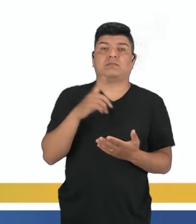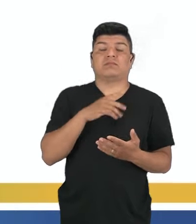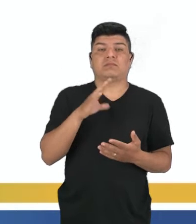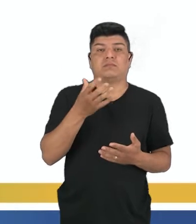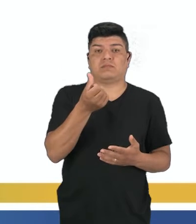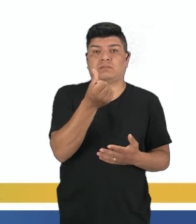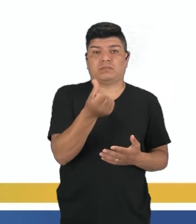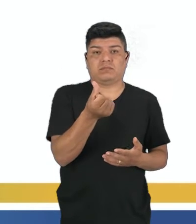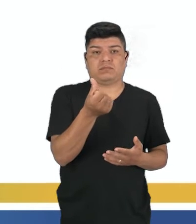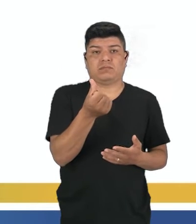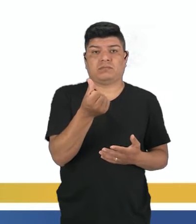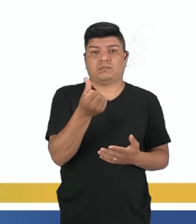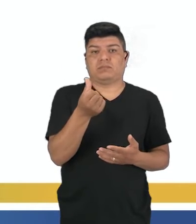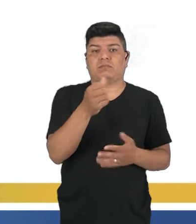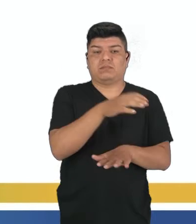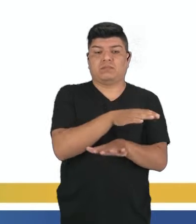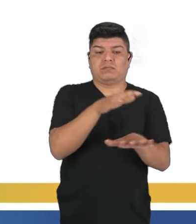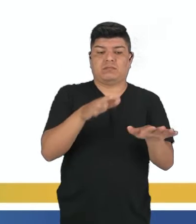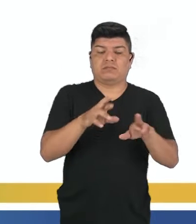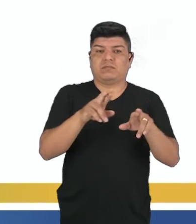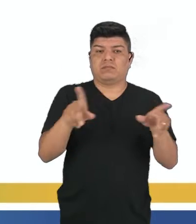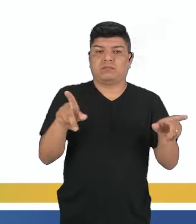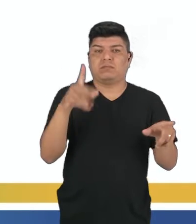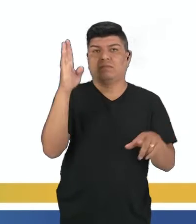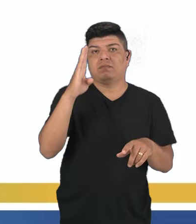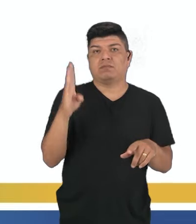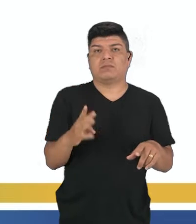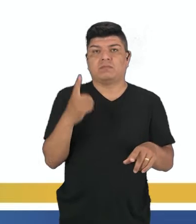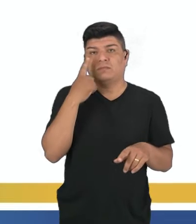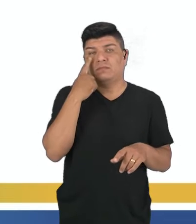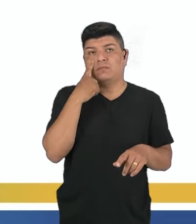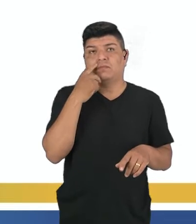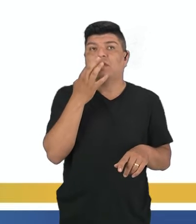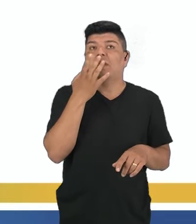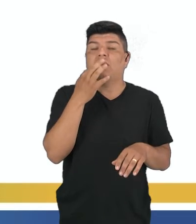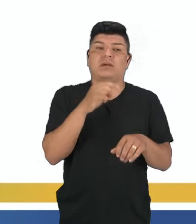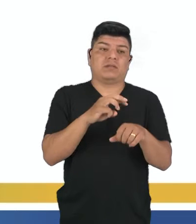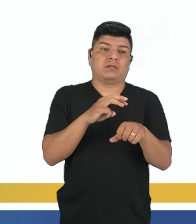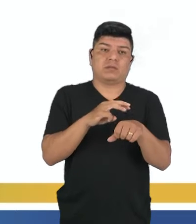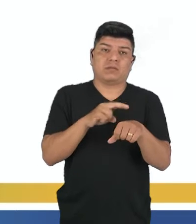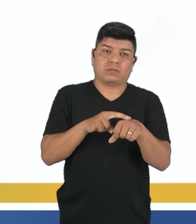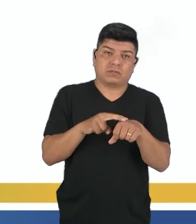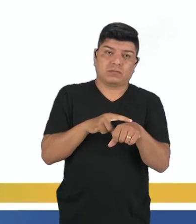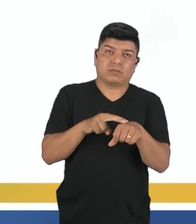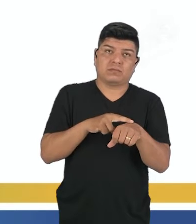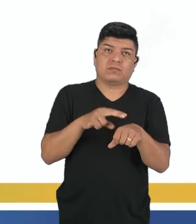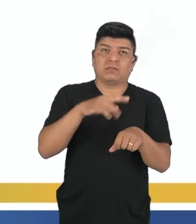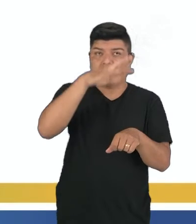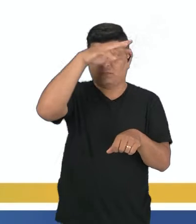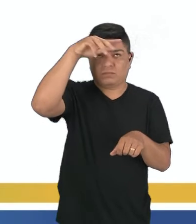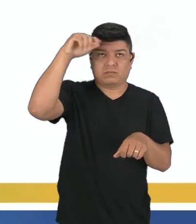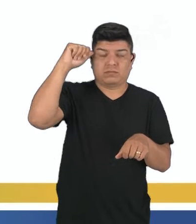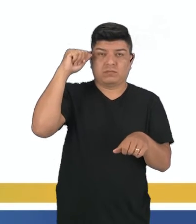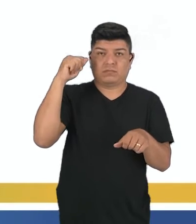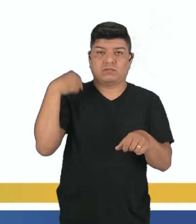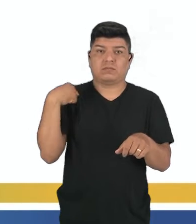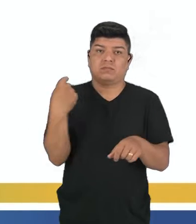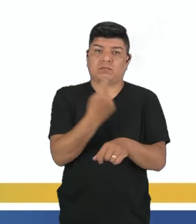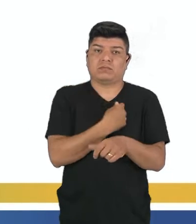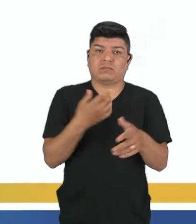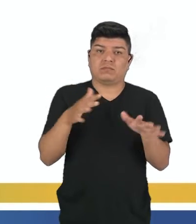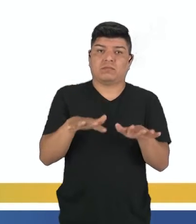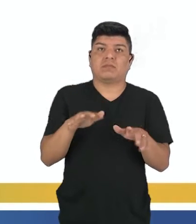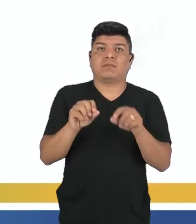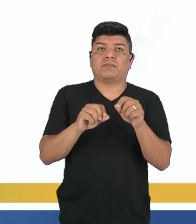6 biomas diferentes no Brasil. Como vocês podem ver em verde, é a nossa Amazônia, onde nós estamos inseridos.